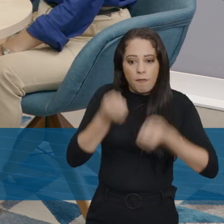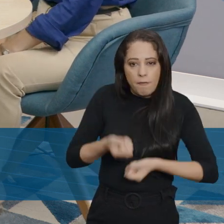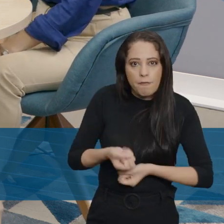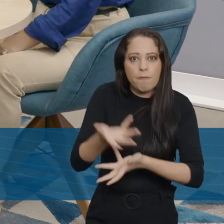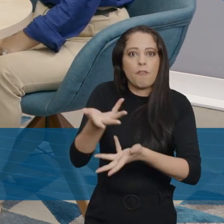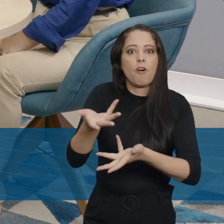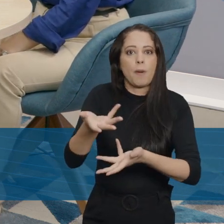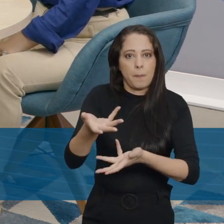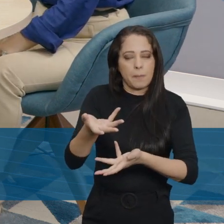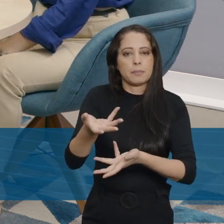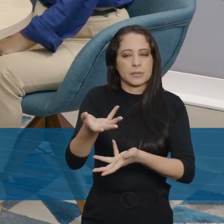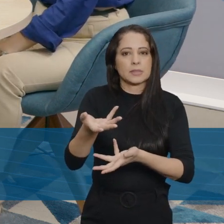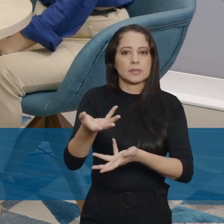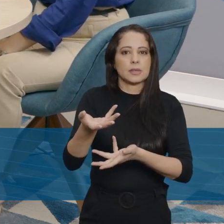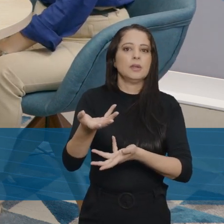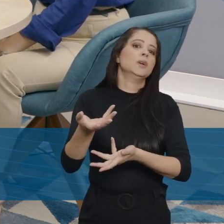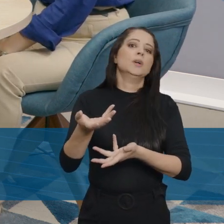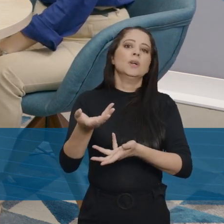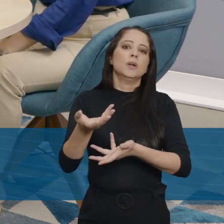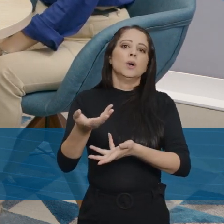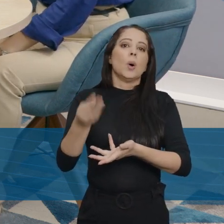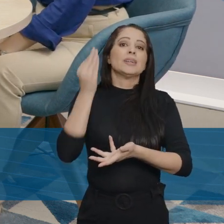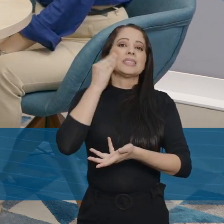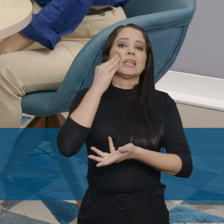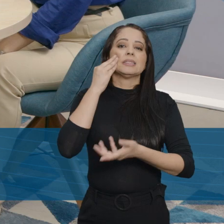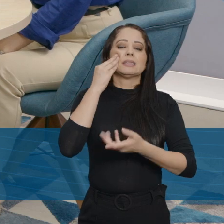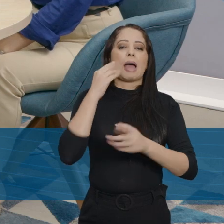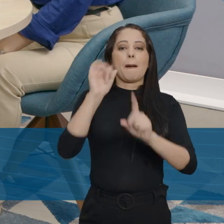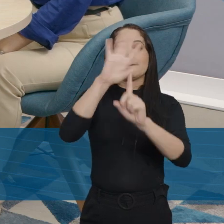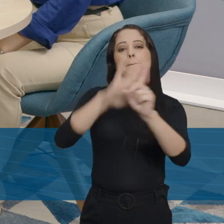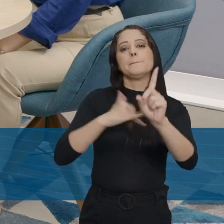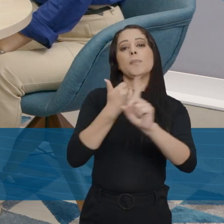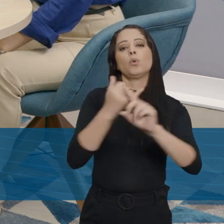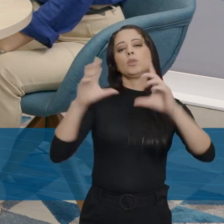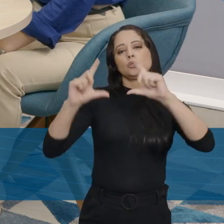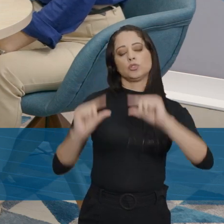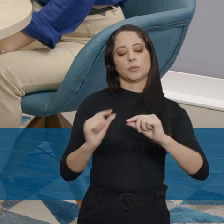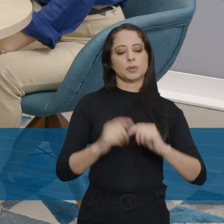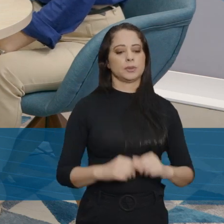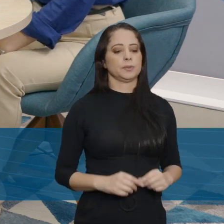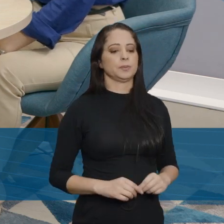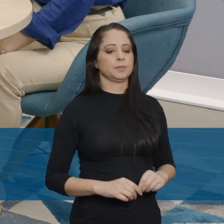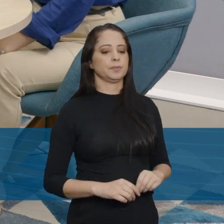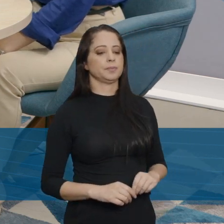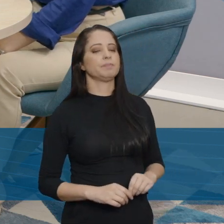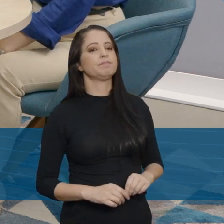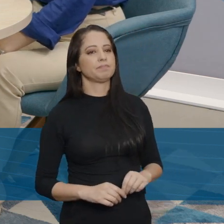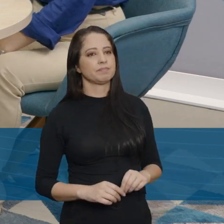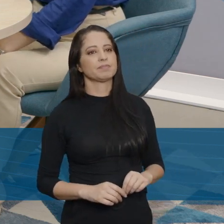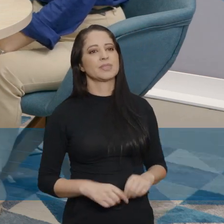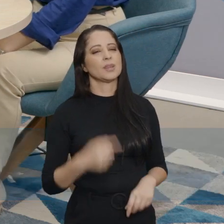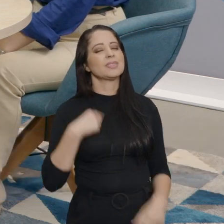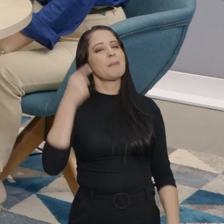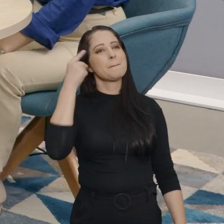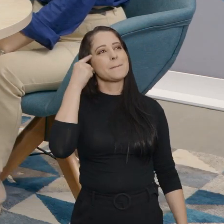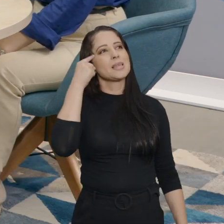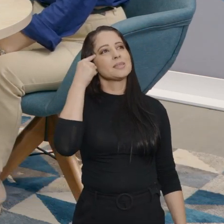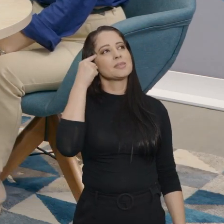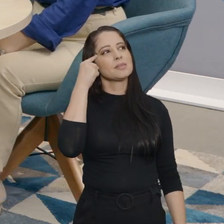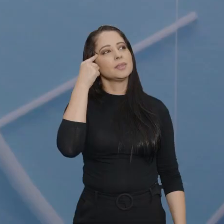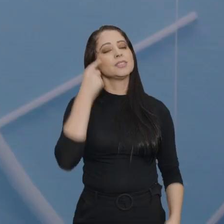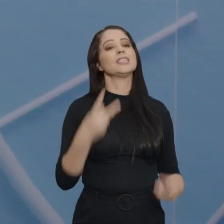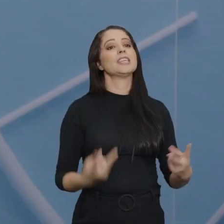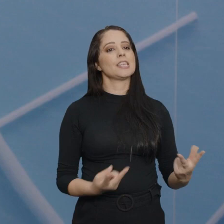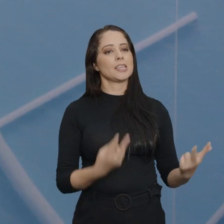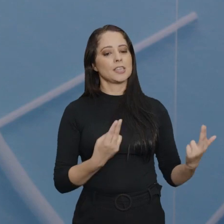informação mesmo como ferramenta para a gente tentar ir na contramão desses casos de bullying. Eu estava pensando